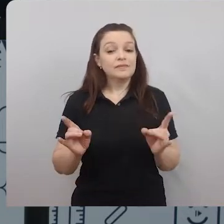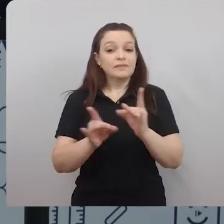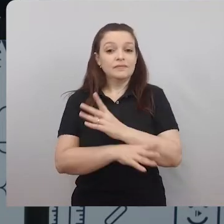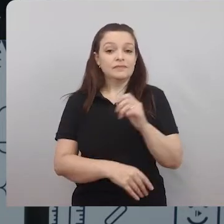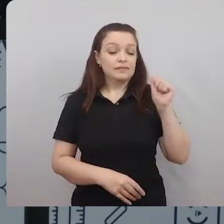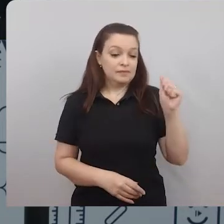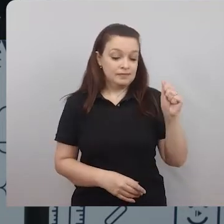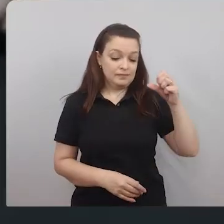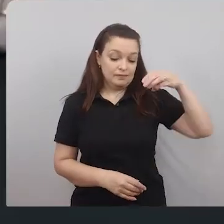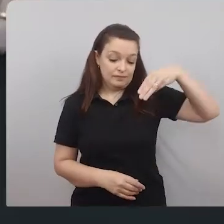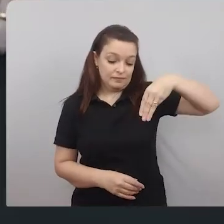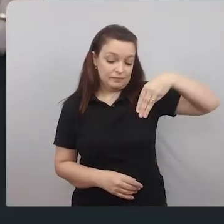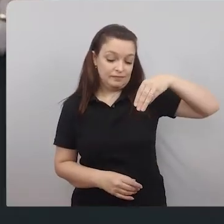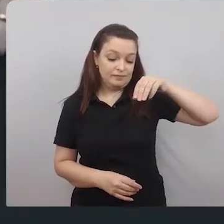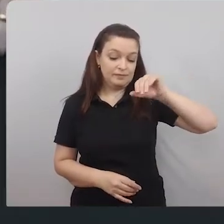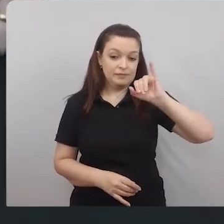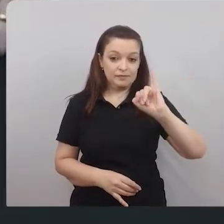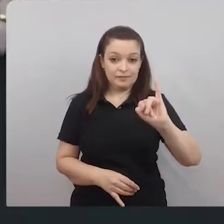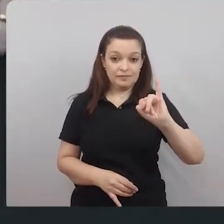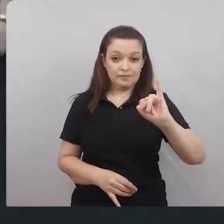Já temos A.